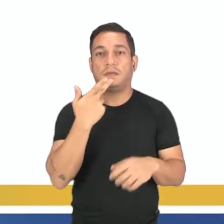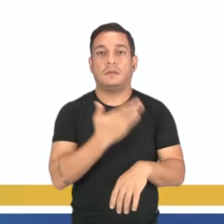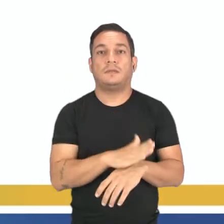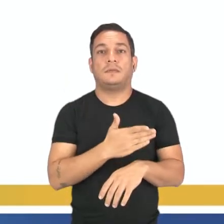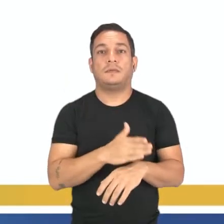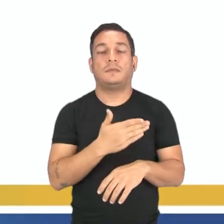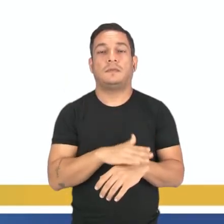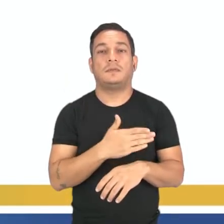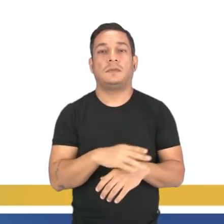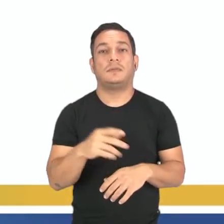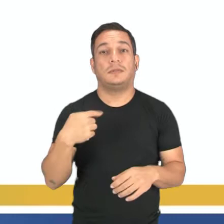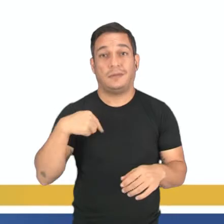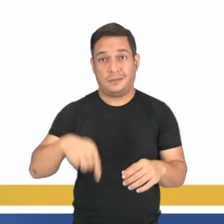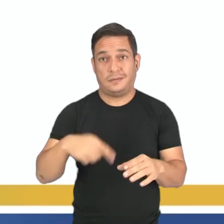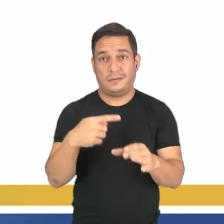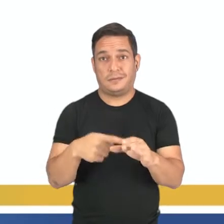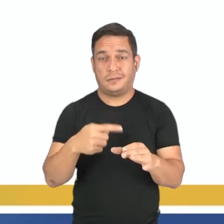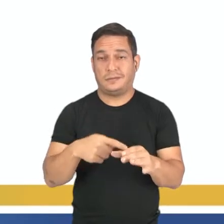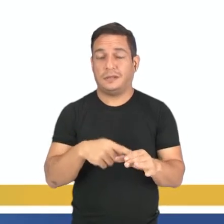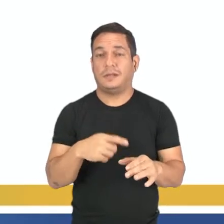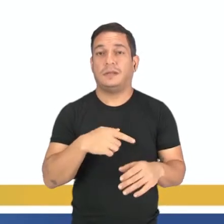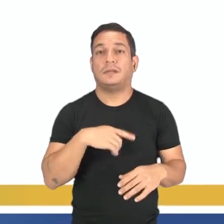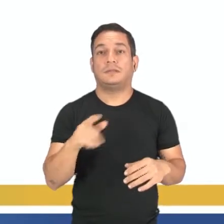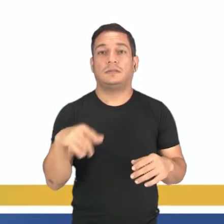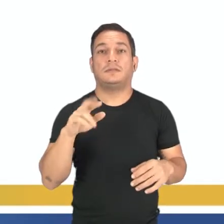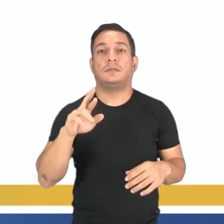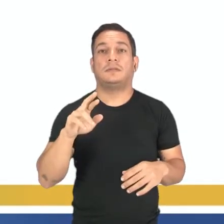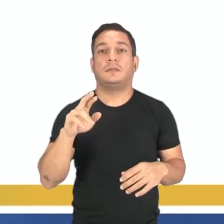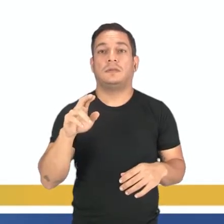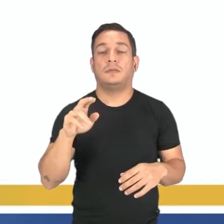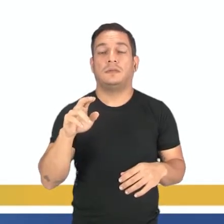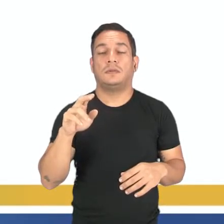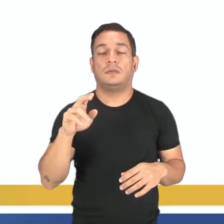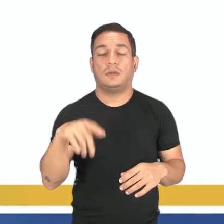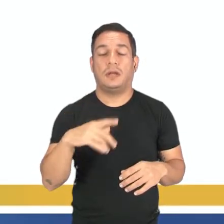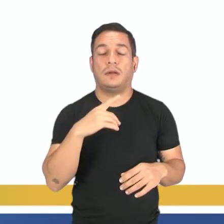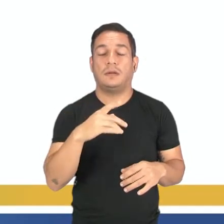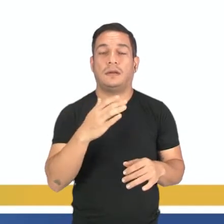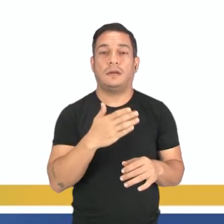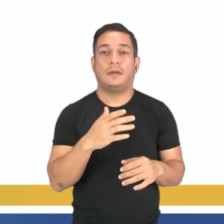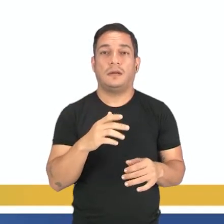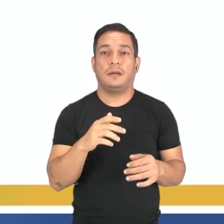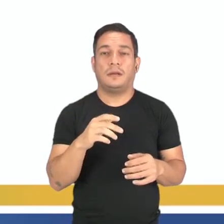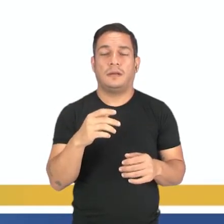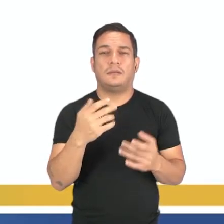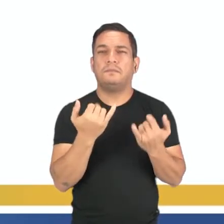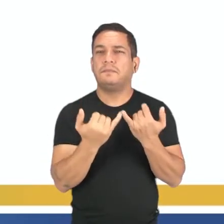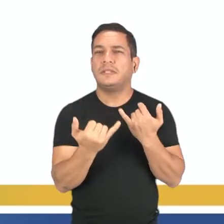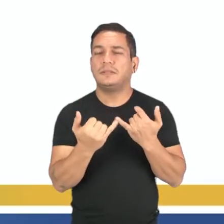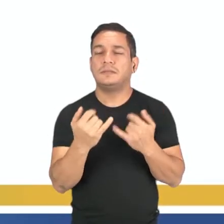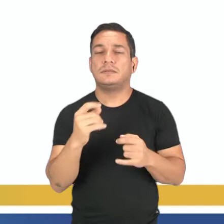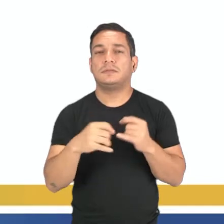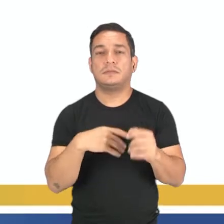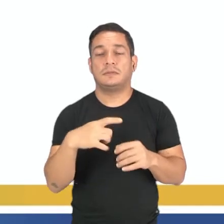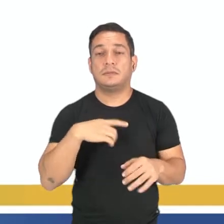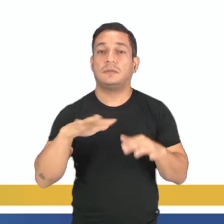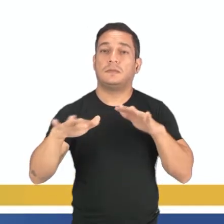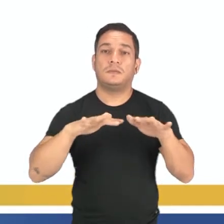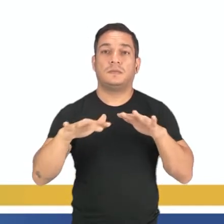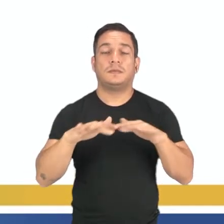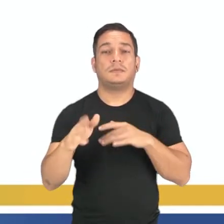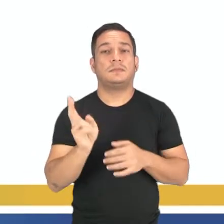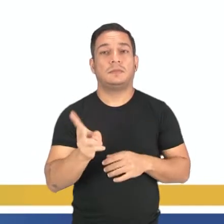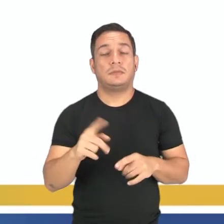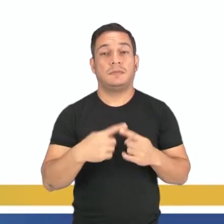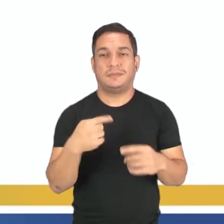práticas de aventura urbana, trata-se de atividades que buscam simular as mesmas sensações de movimentos,